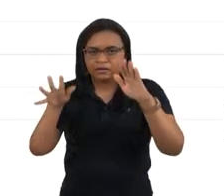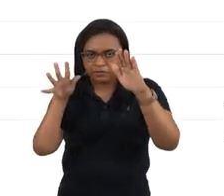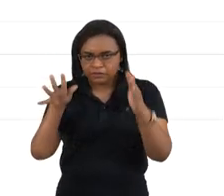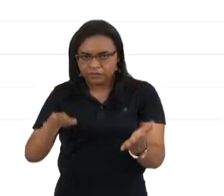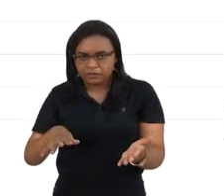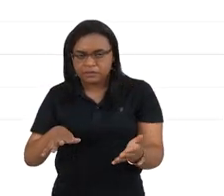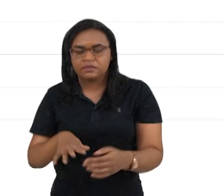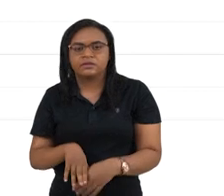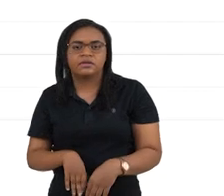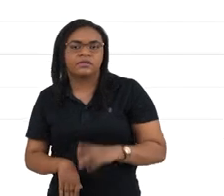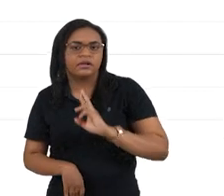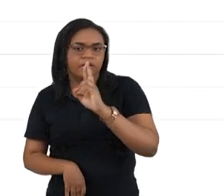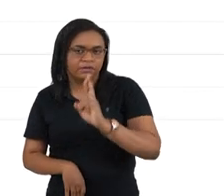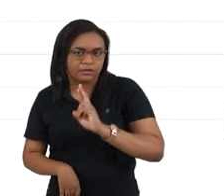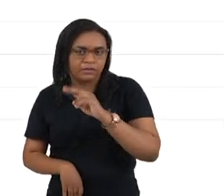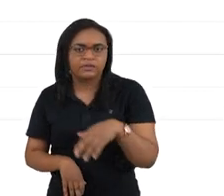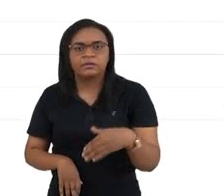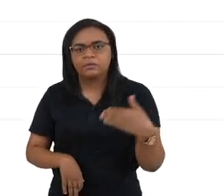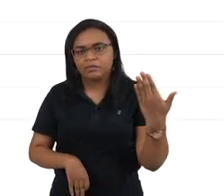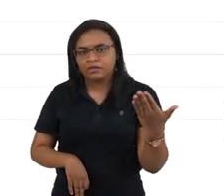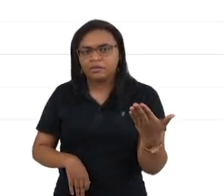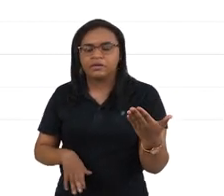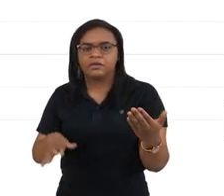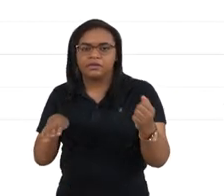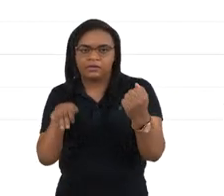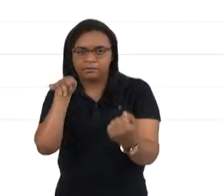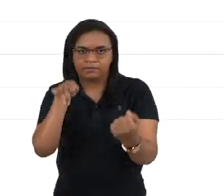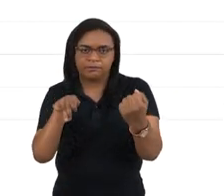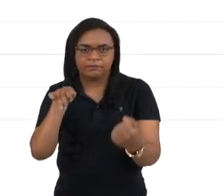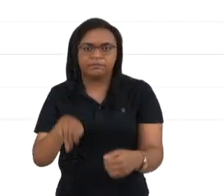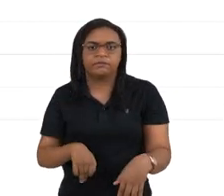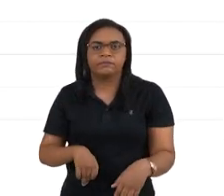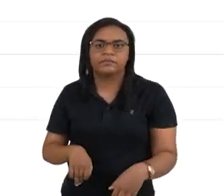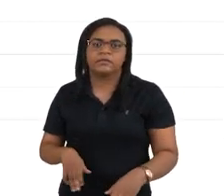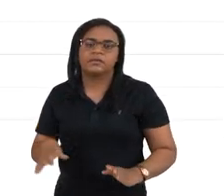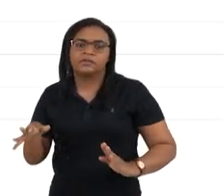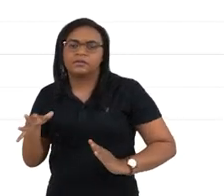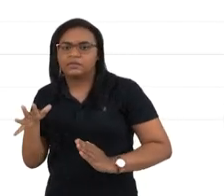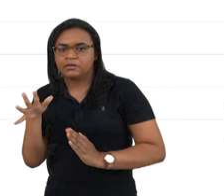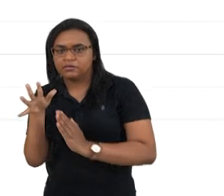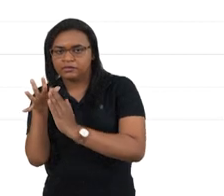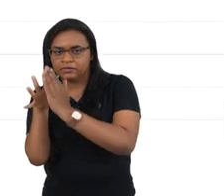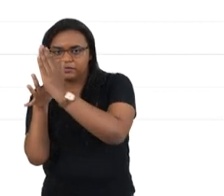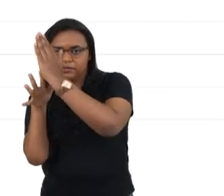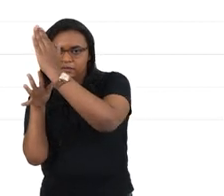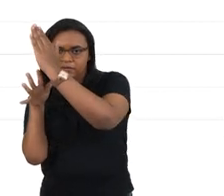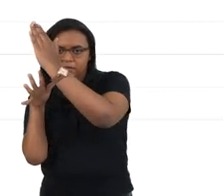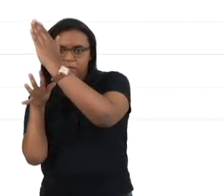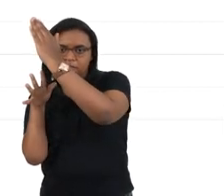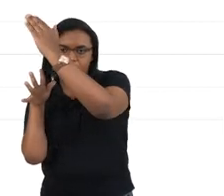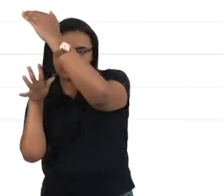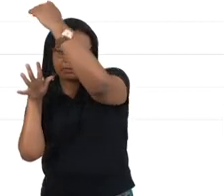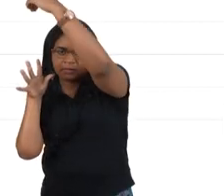e relaciona com a outra. Nesse caso aqui, ó, a velocidade está aumentando em que sentido? De cima para baixo, né? Então, gente,